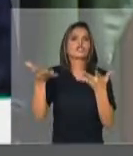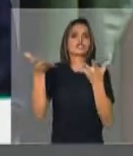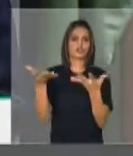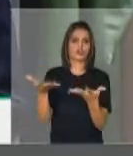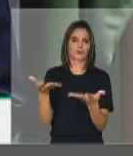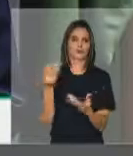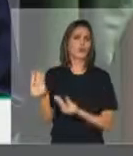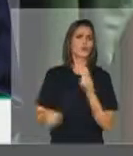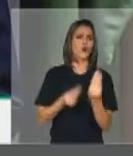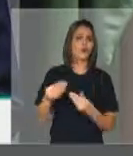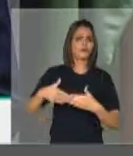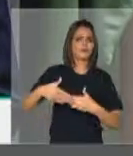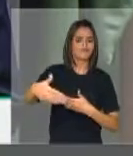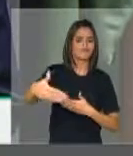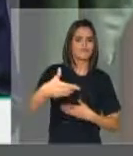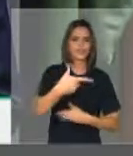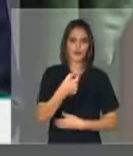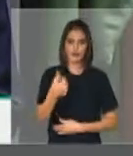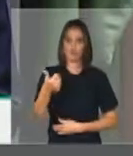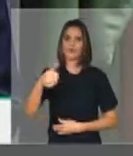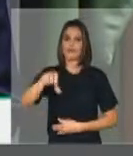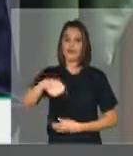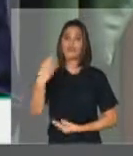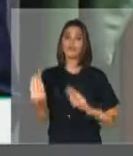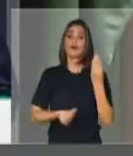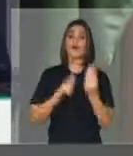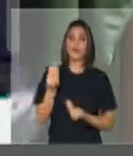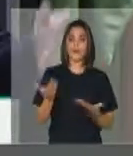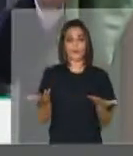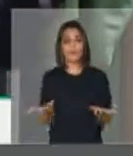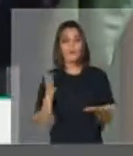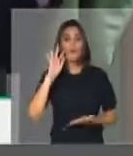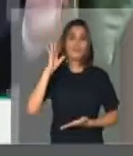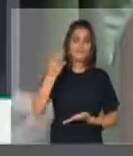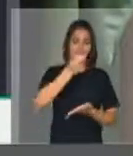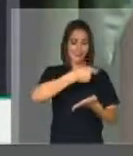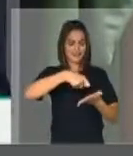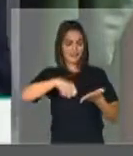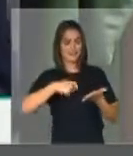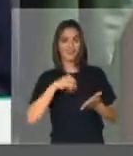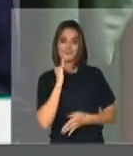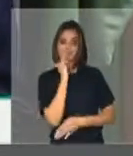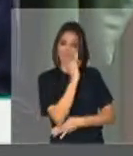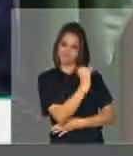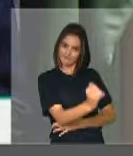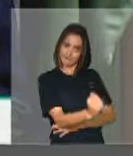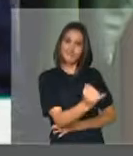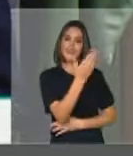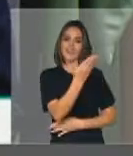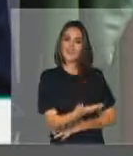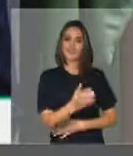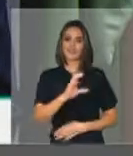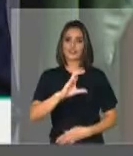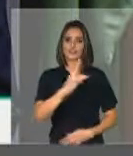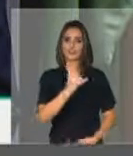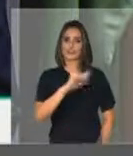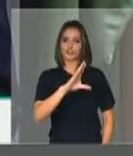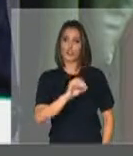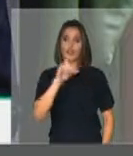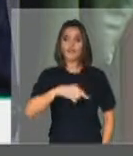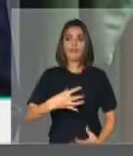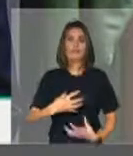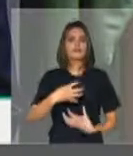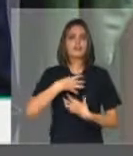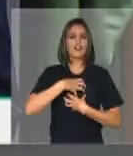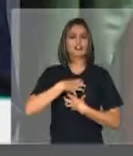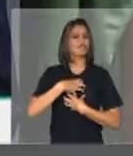aqui nessa próxima legislatura. E resolvi lhe dirigir algumas palavras, a qual, a pedido do líder Tadeu Alencar, eu traduzo como sentimento